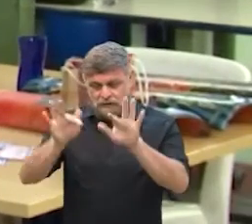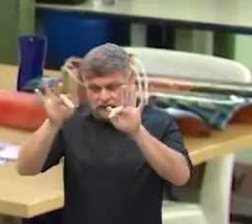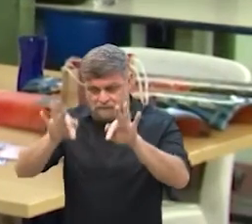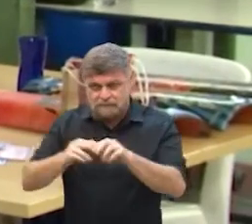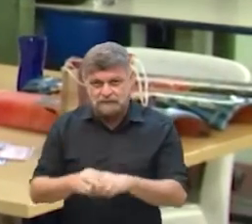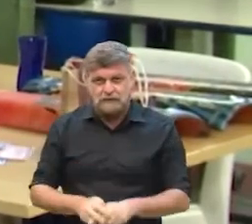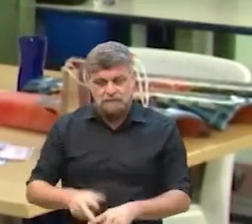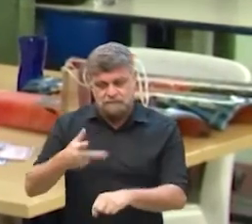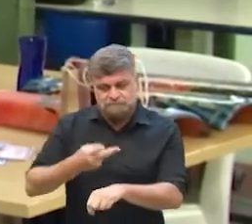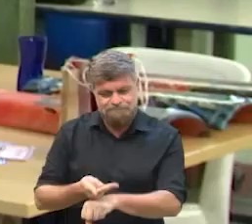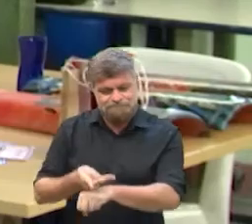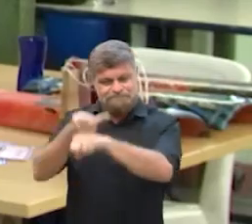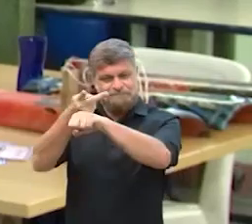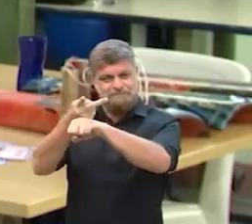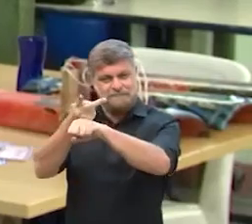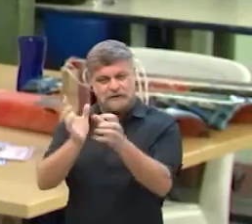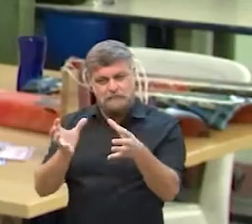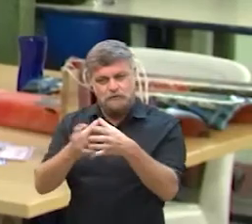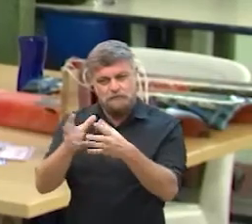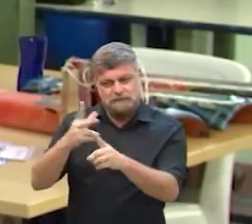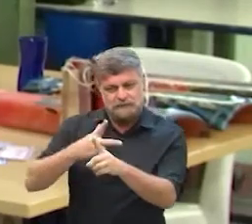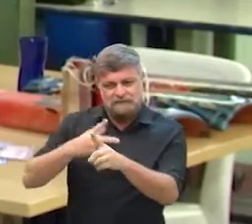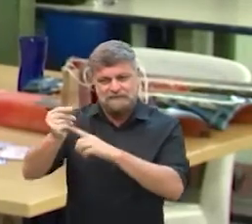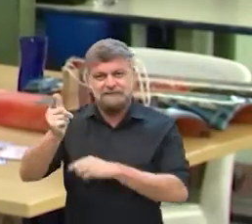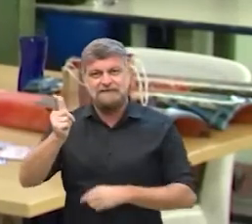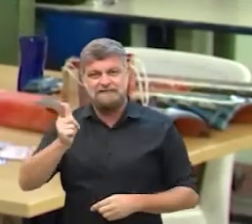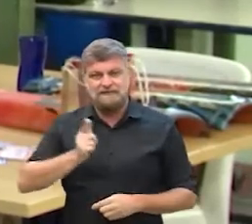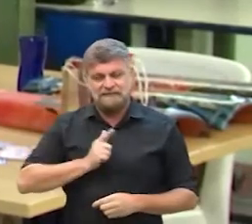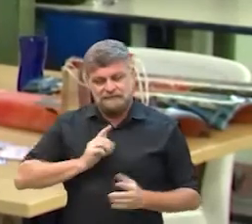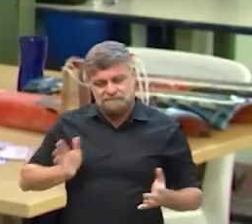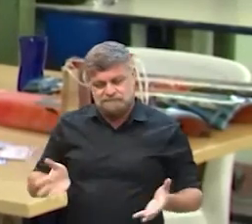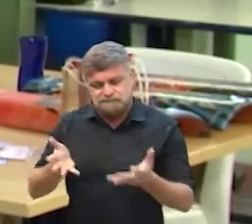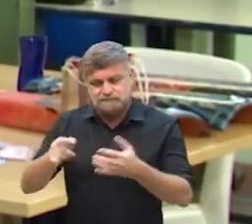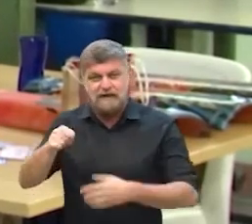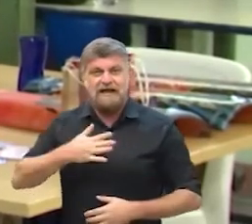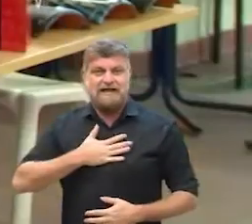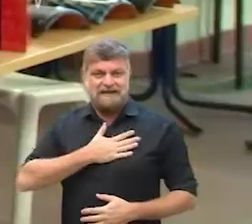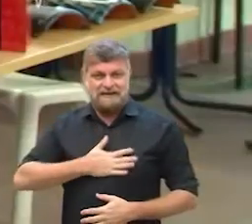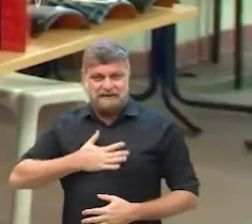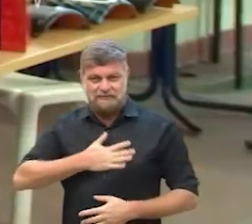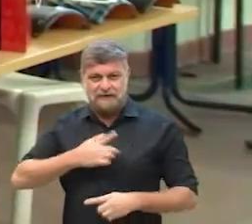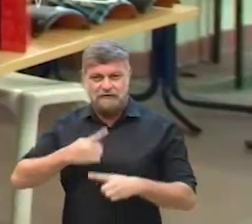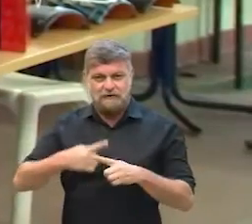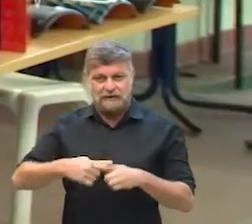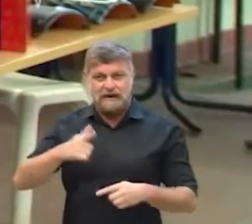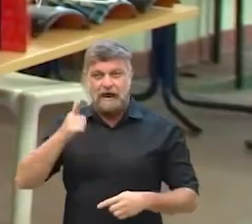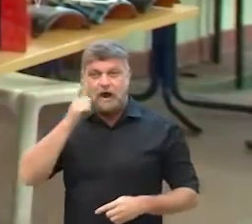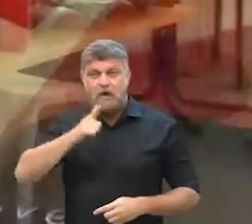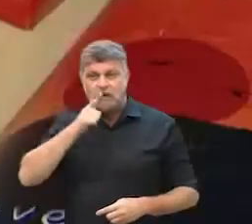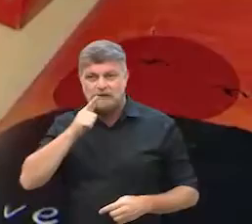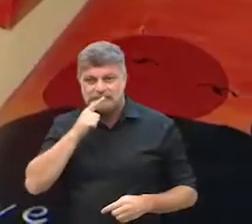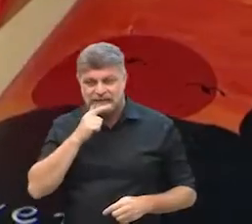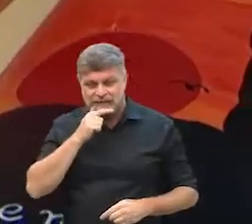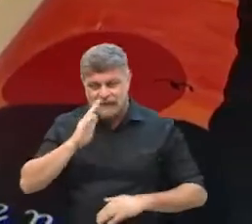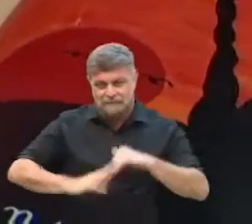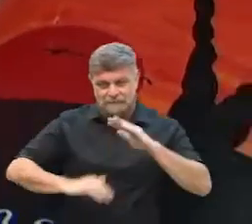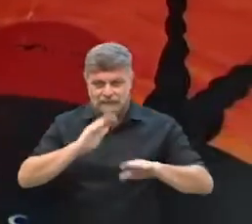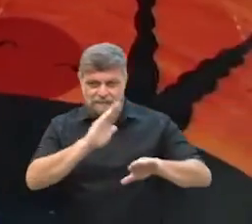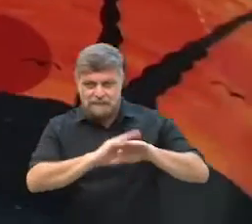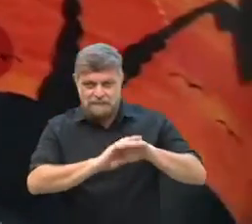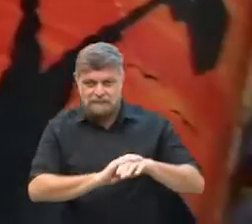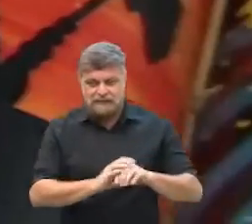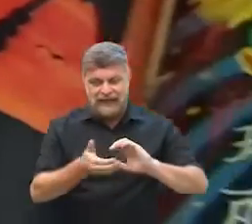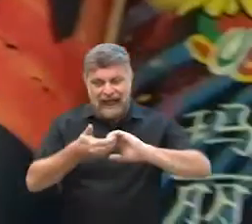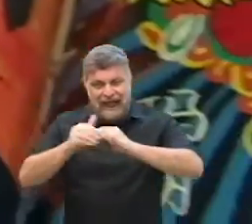final do ano, o grupo campeão recebe um prêmio, recebe mais prêmio em centes, né? Porque é o que eles gostam mesmo, porque eles conseguem comprar os produtos